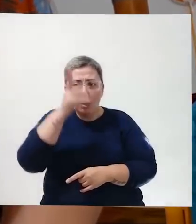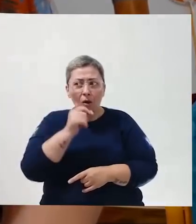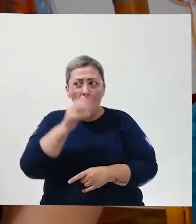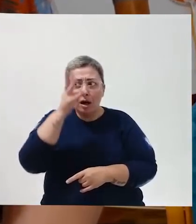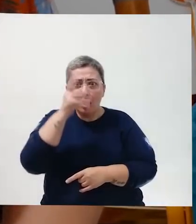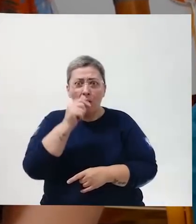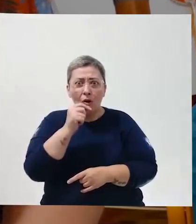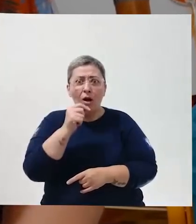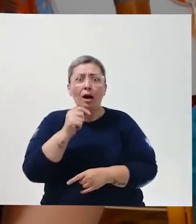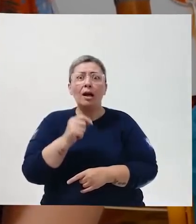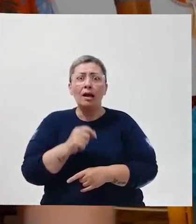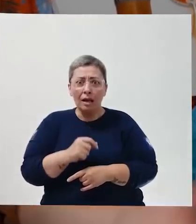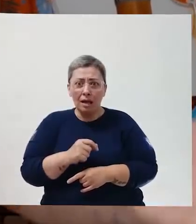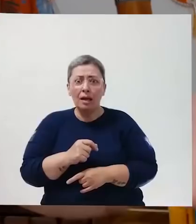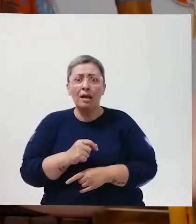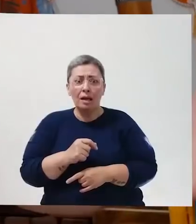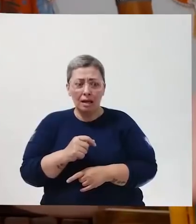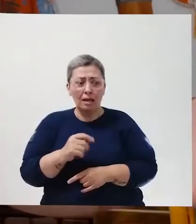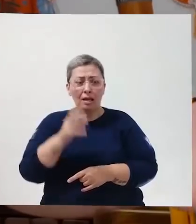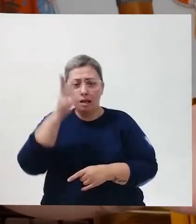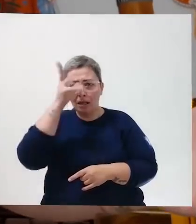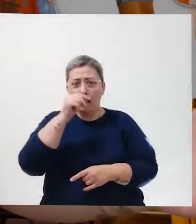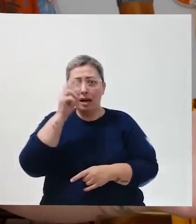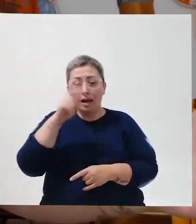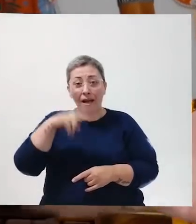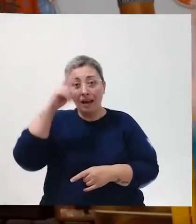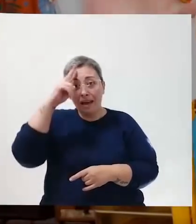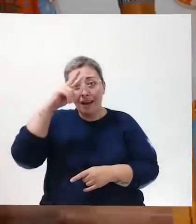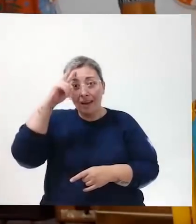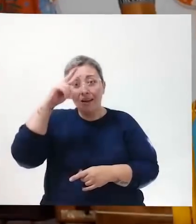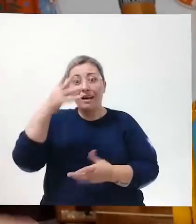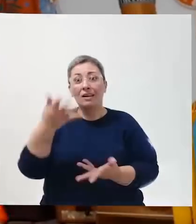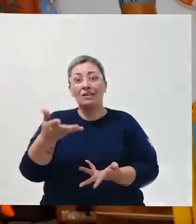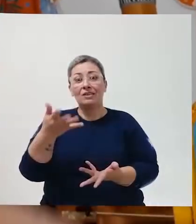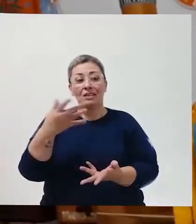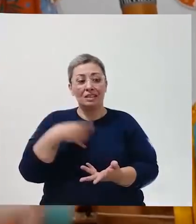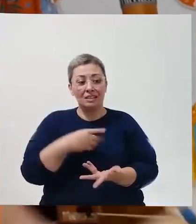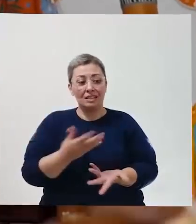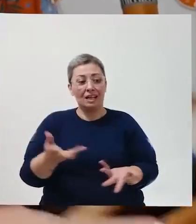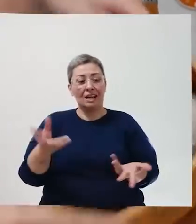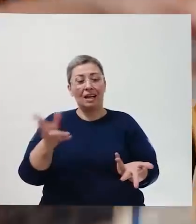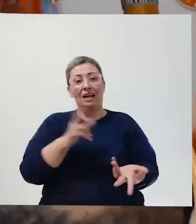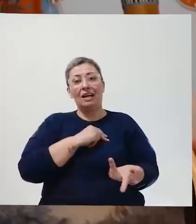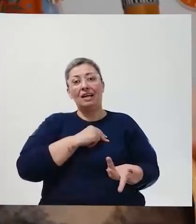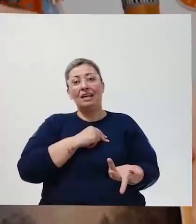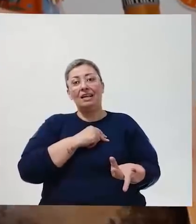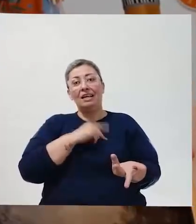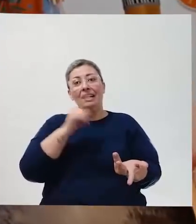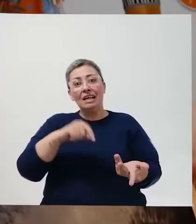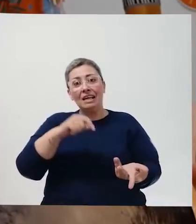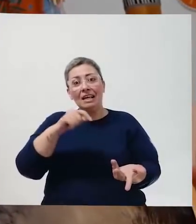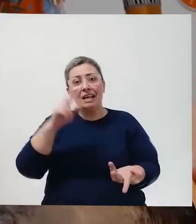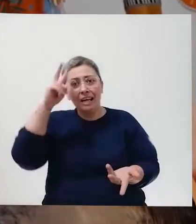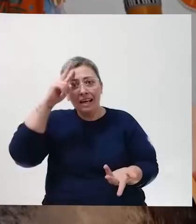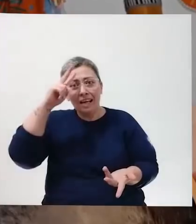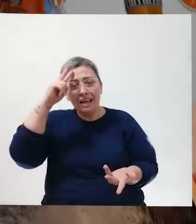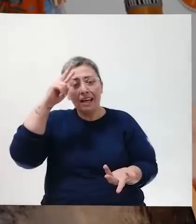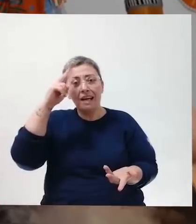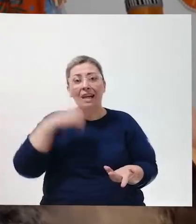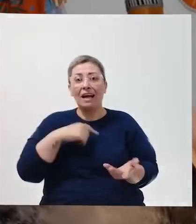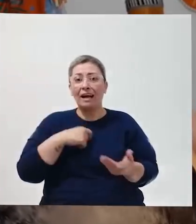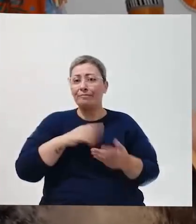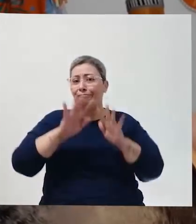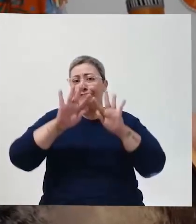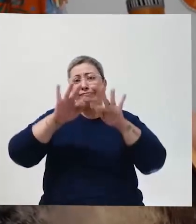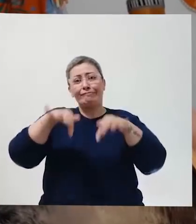O galo cantou. E esse conto? Puxa vida! Esse conto